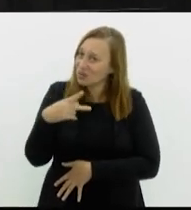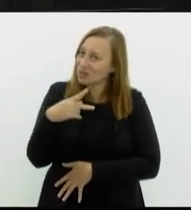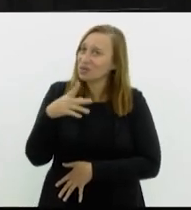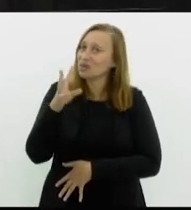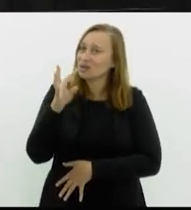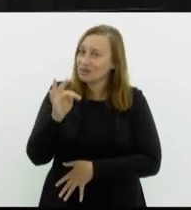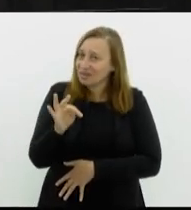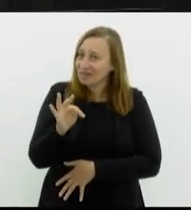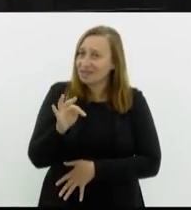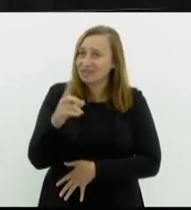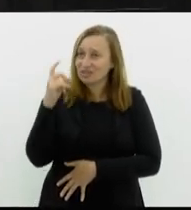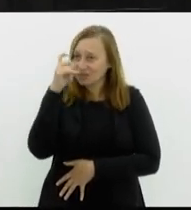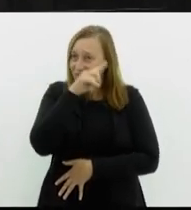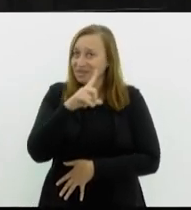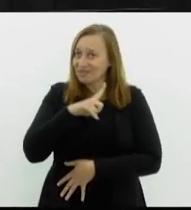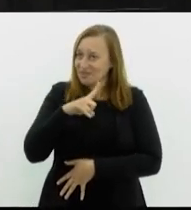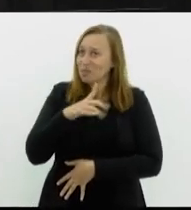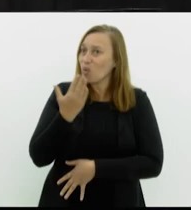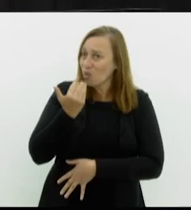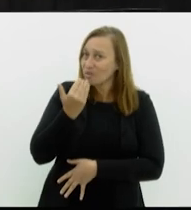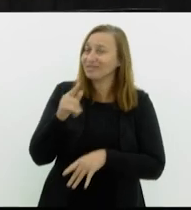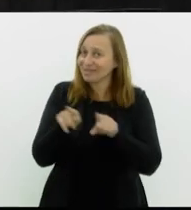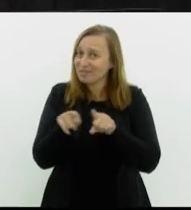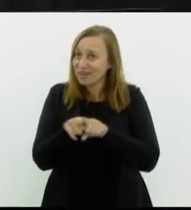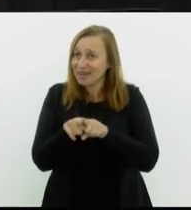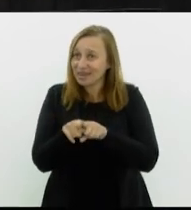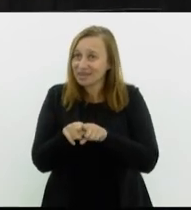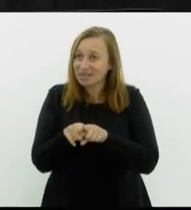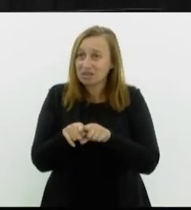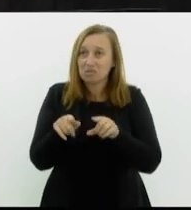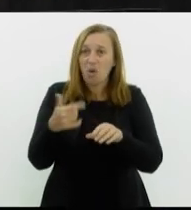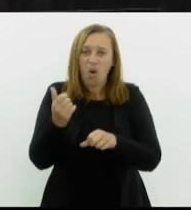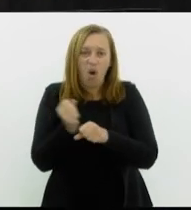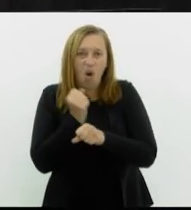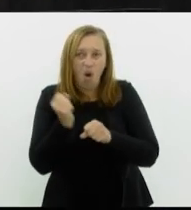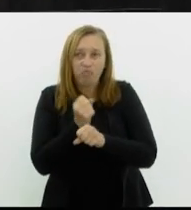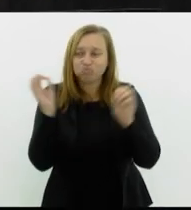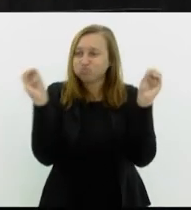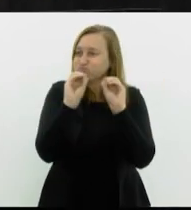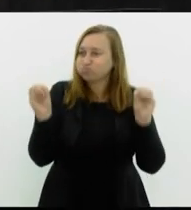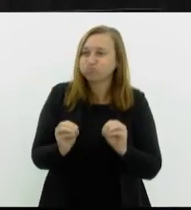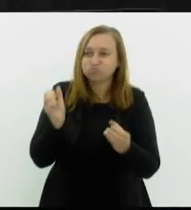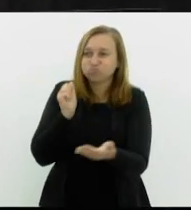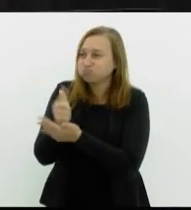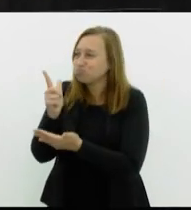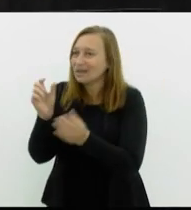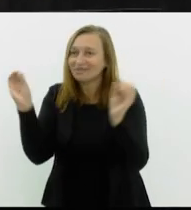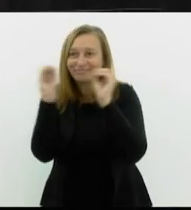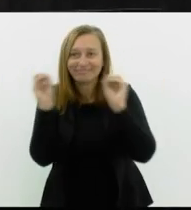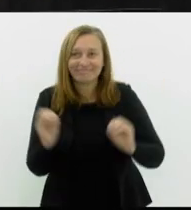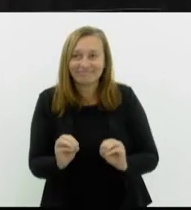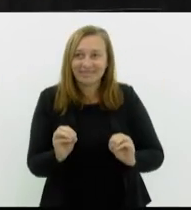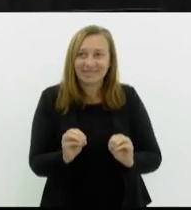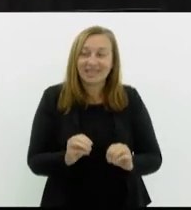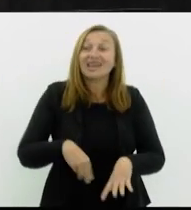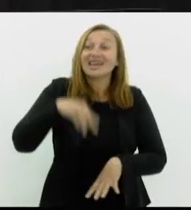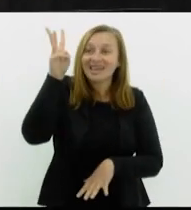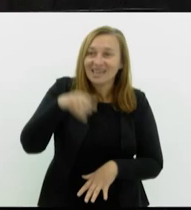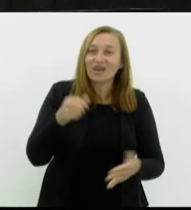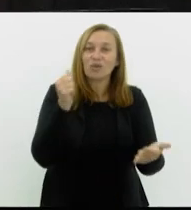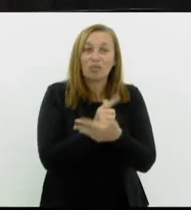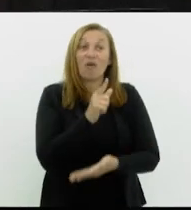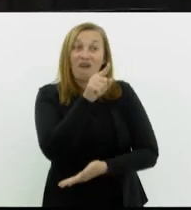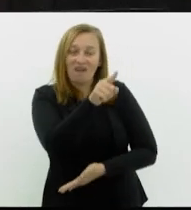verdade. Tiramos até lanche. Não teve obra, não teve compra de nada, não teve lanche, e quem bancou isso foi